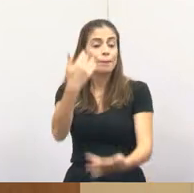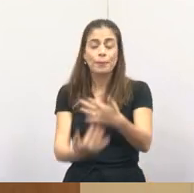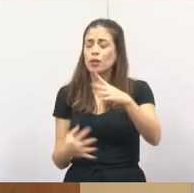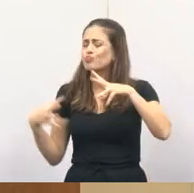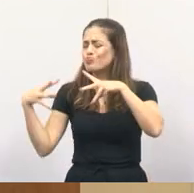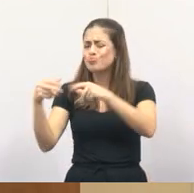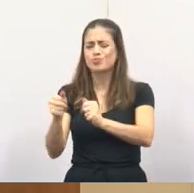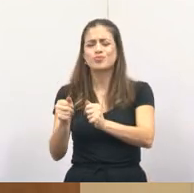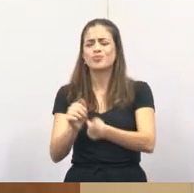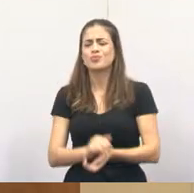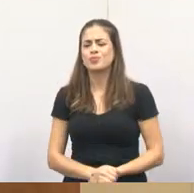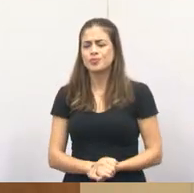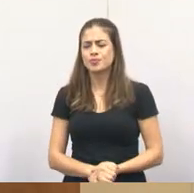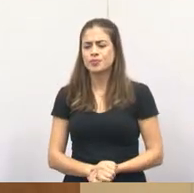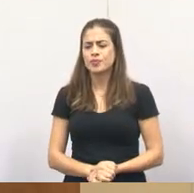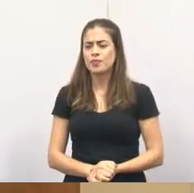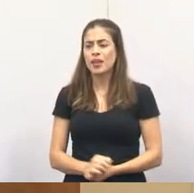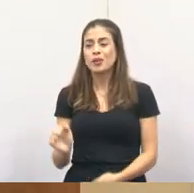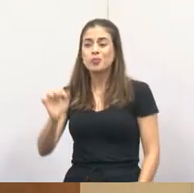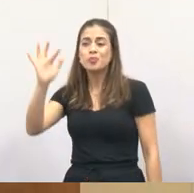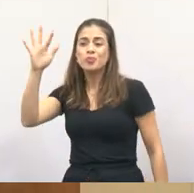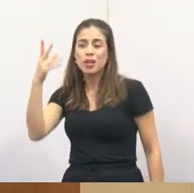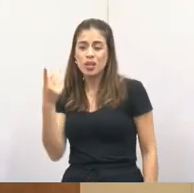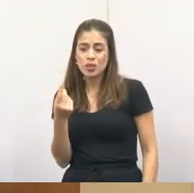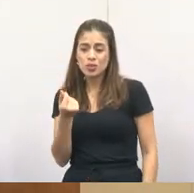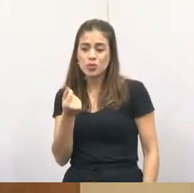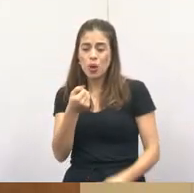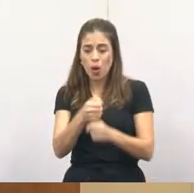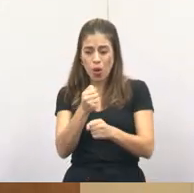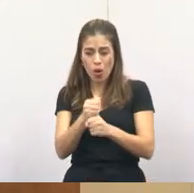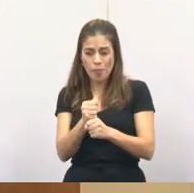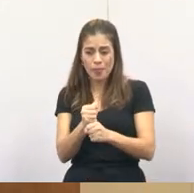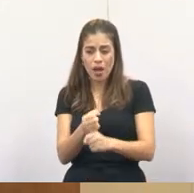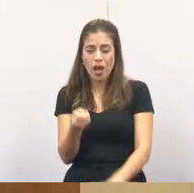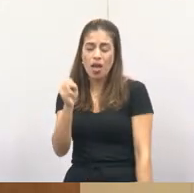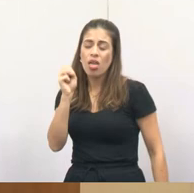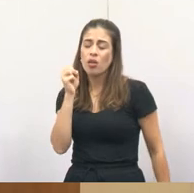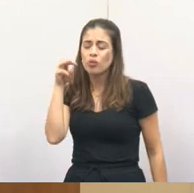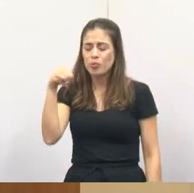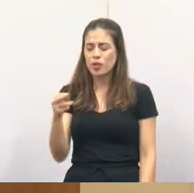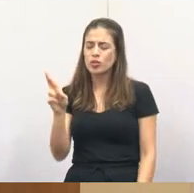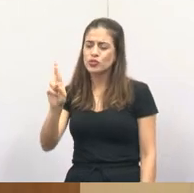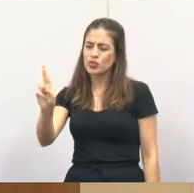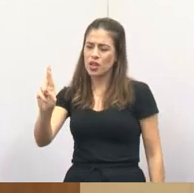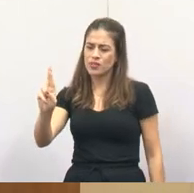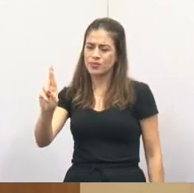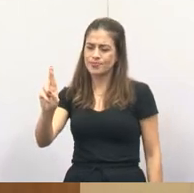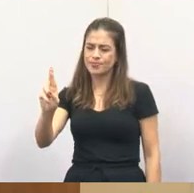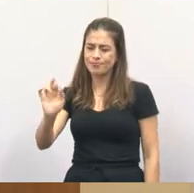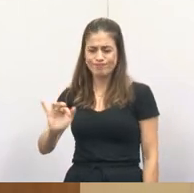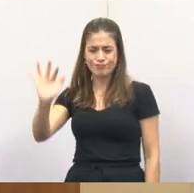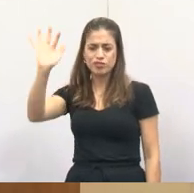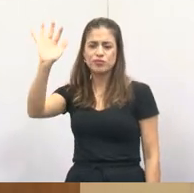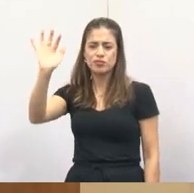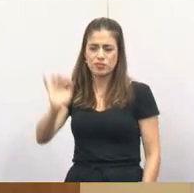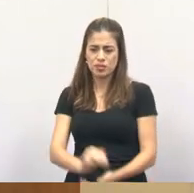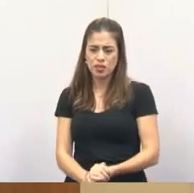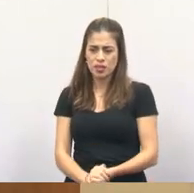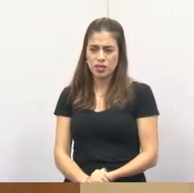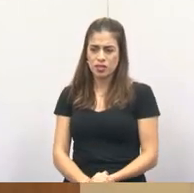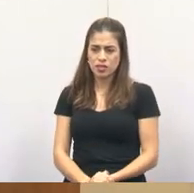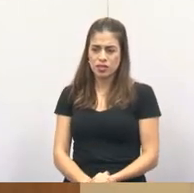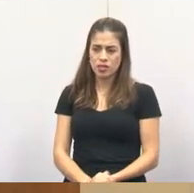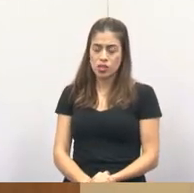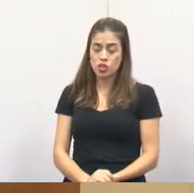ordem e aumentou-se nessa obra o custo de 8 milhões de reais só o aumento de